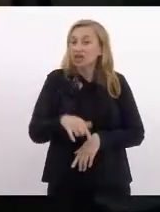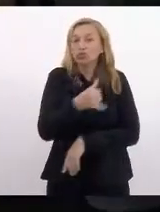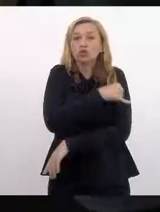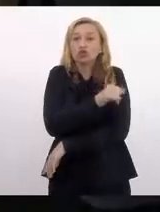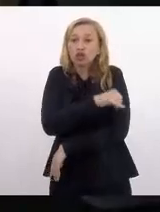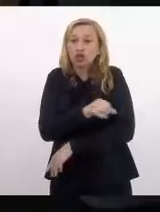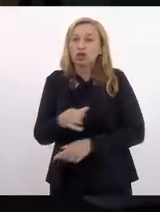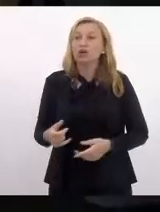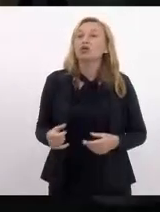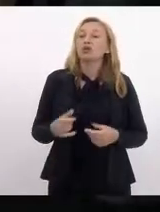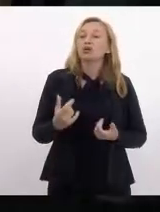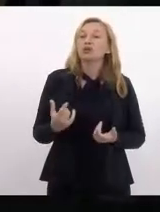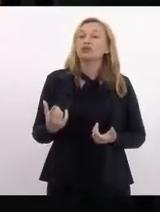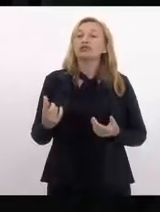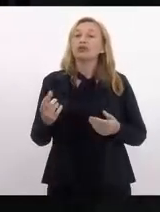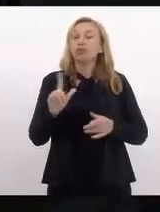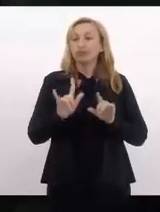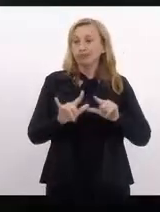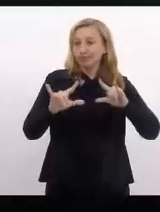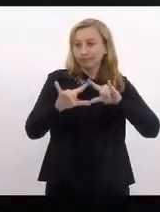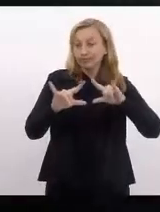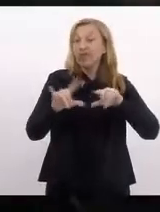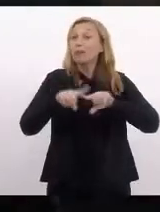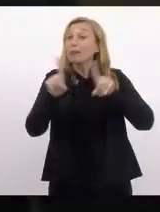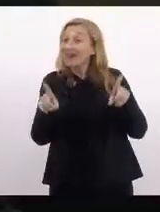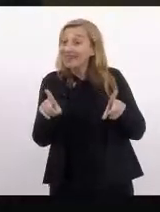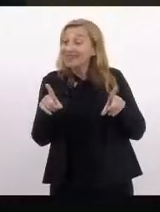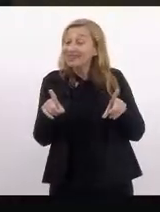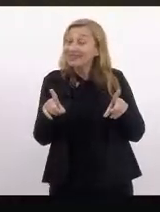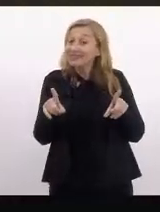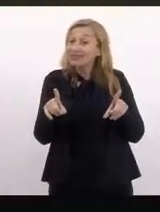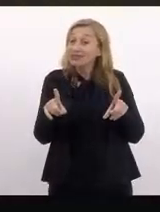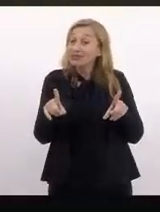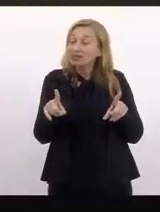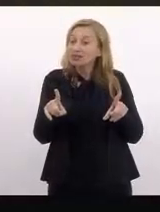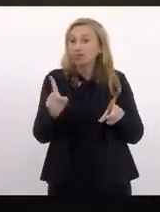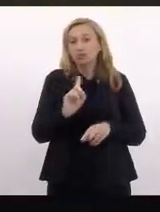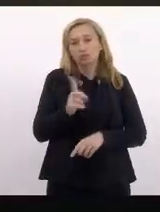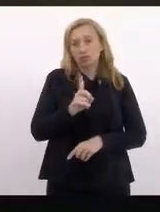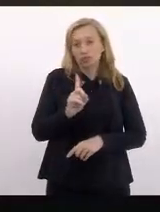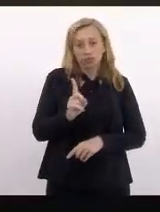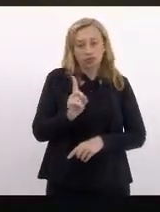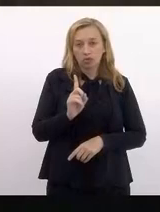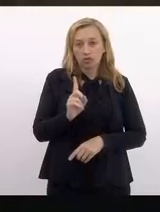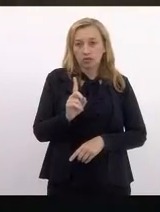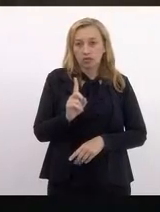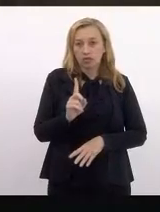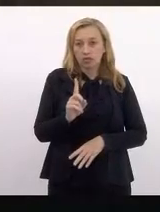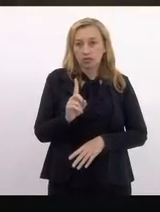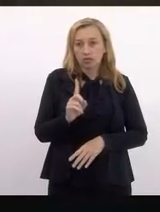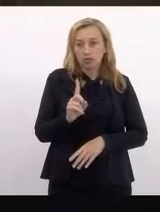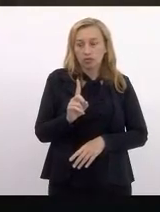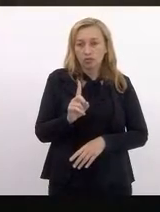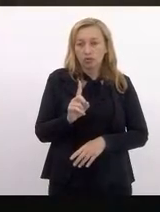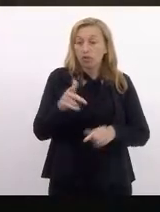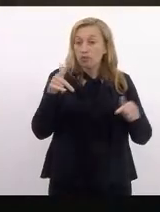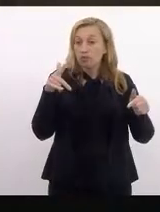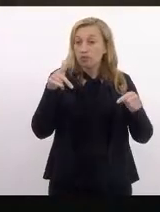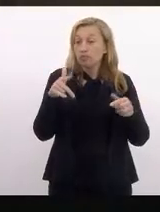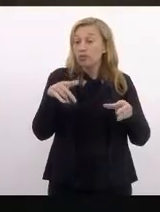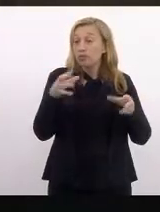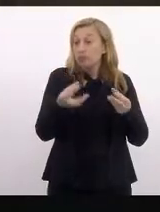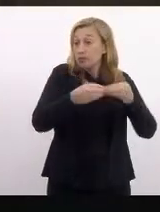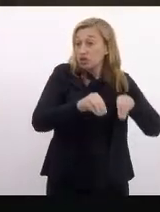de Janeiro ainda com a atuação das milícias mas é não vou fazer com que este importante